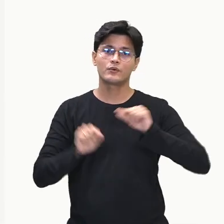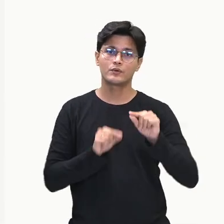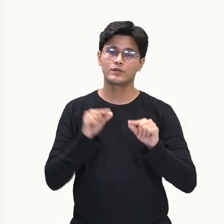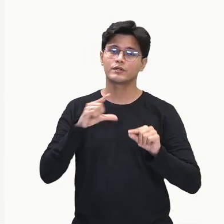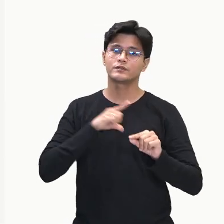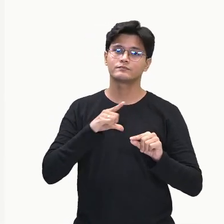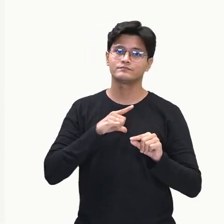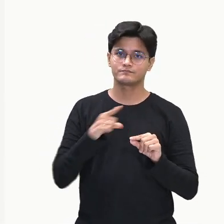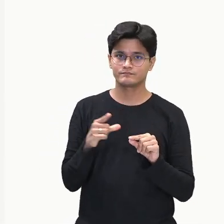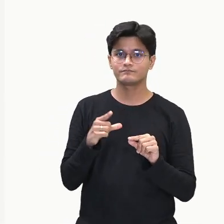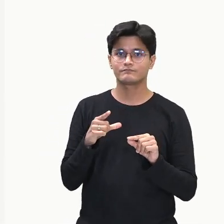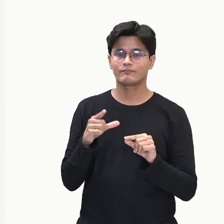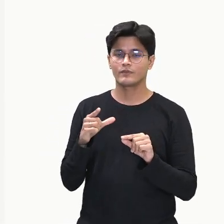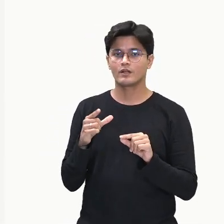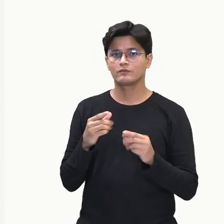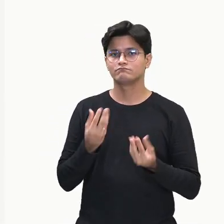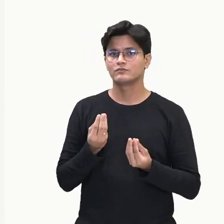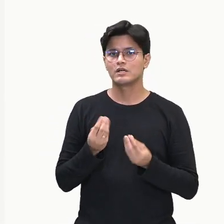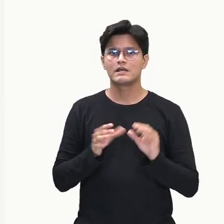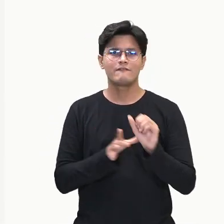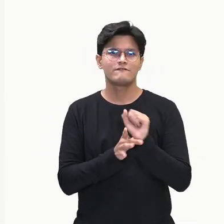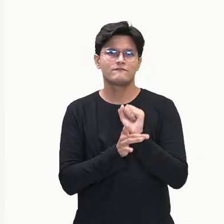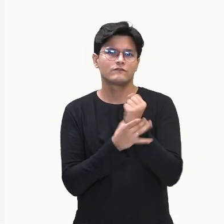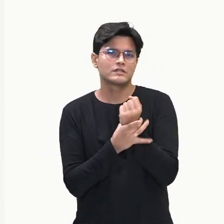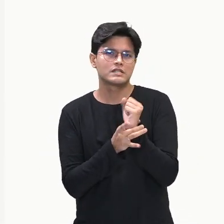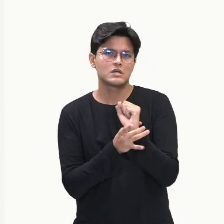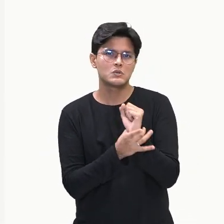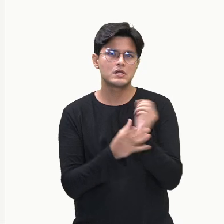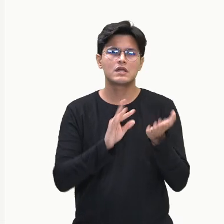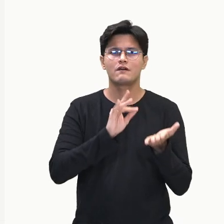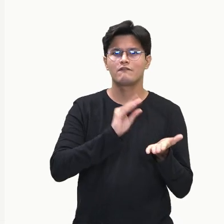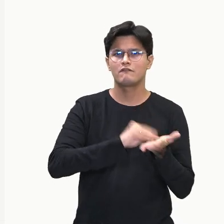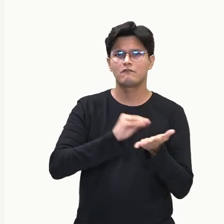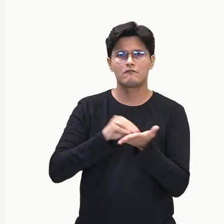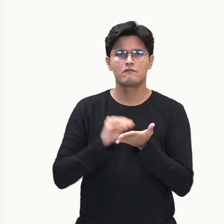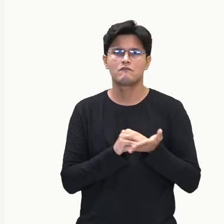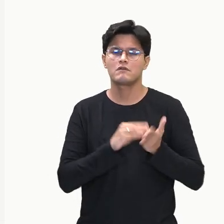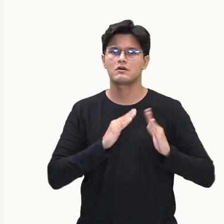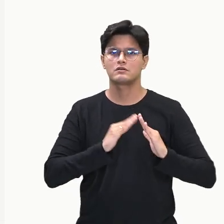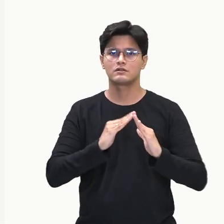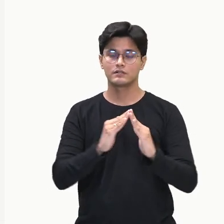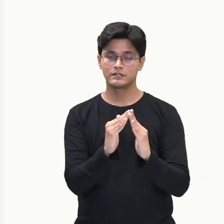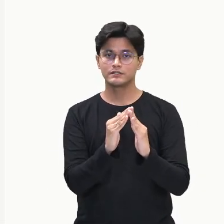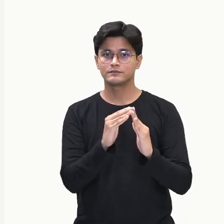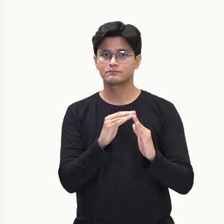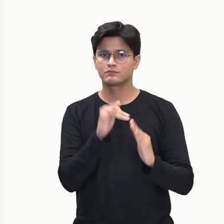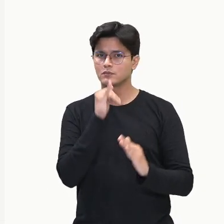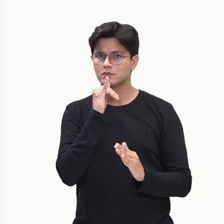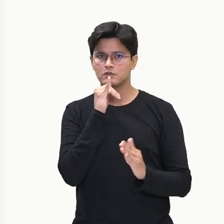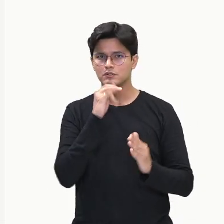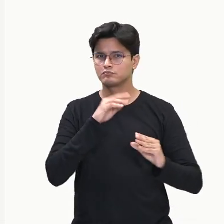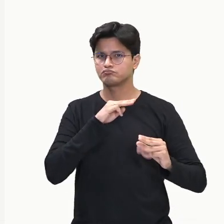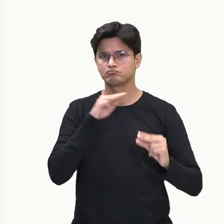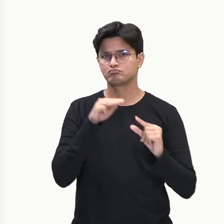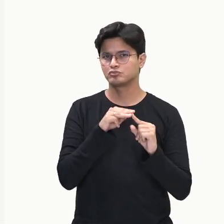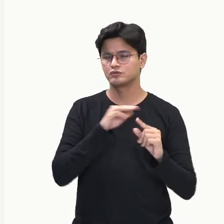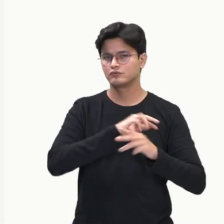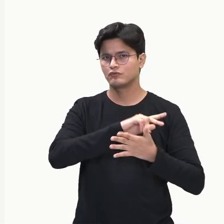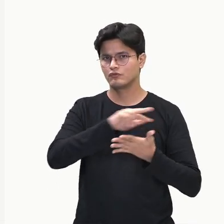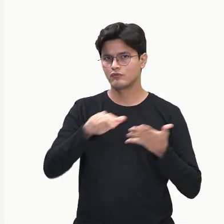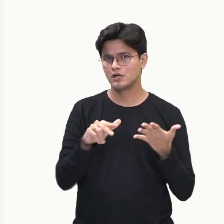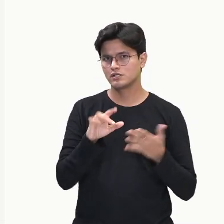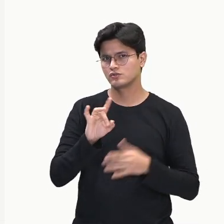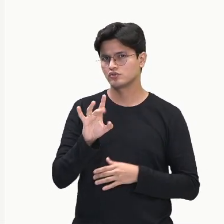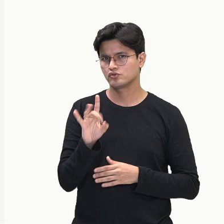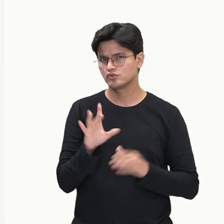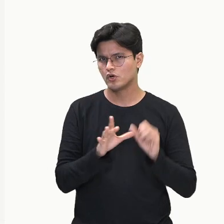de habitação. Insegura por vários motivos. Não é só de insegurança de andar